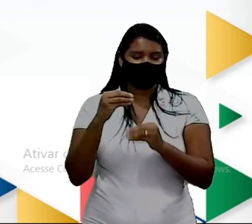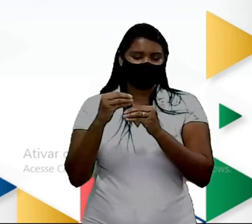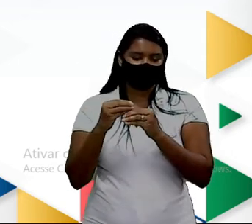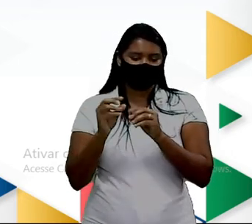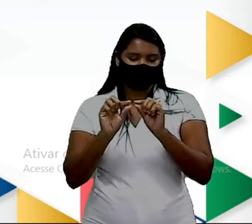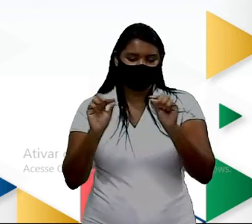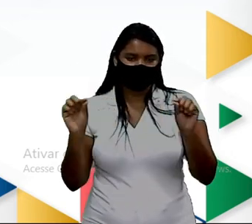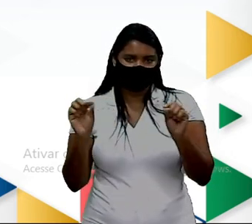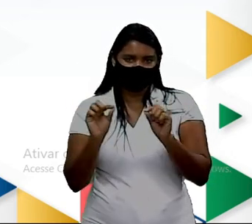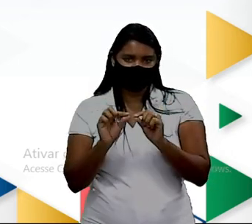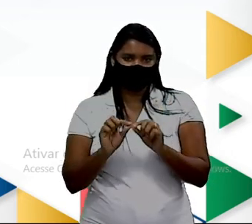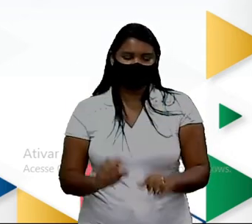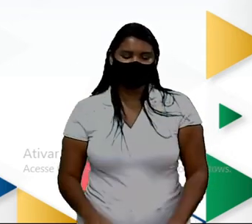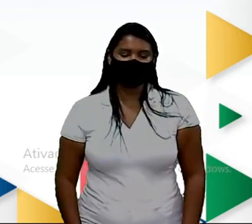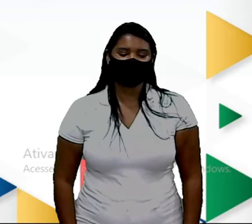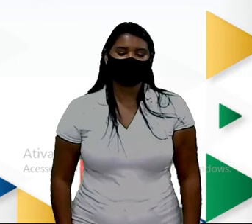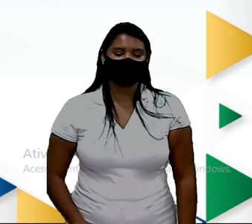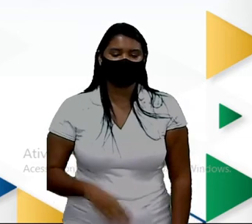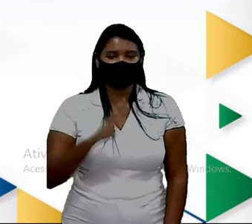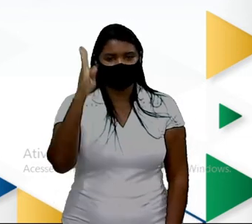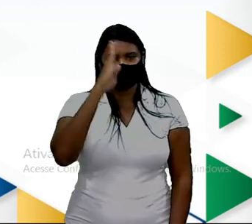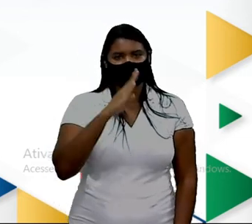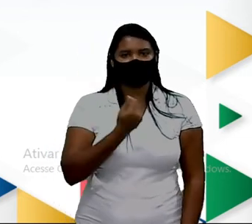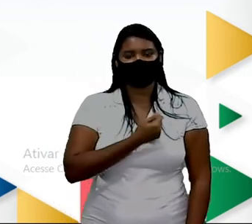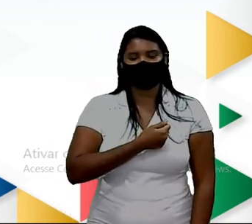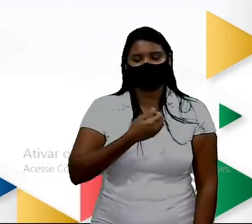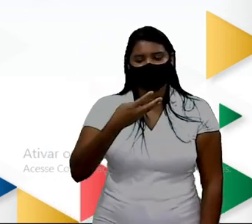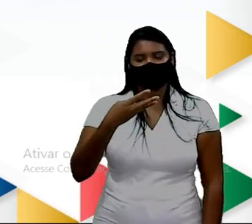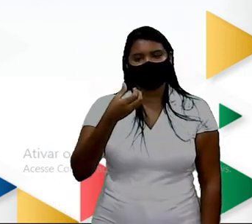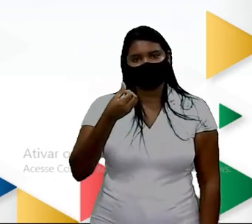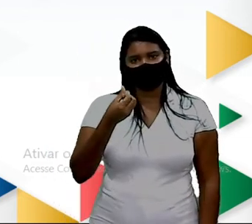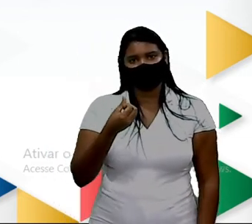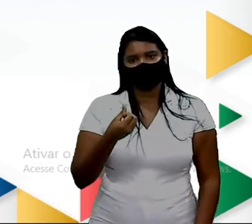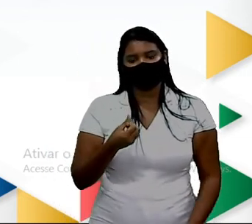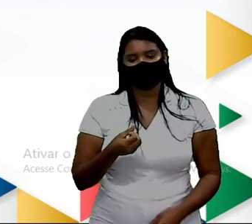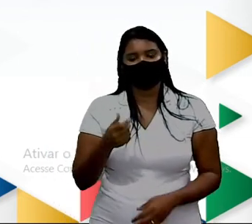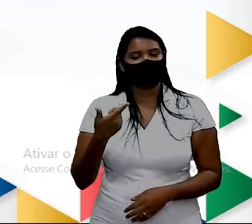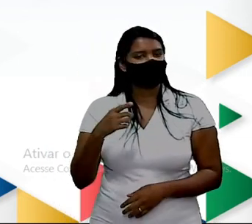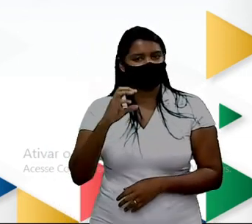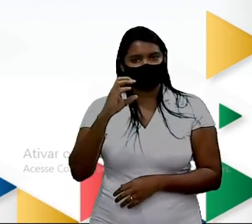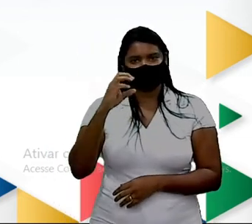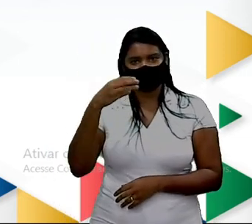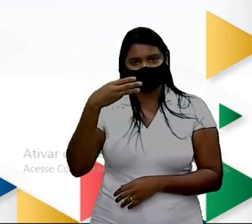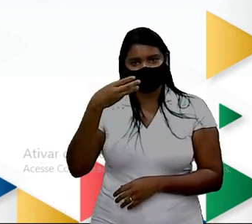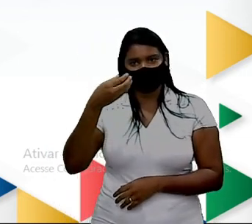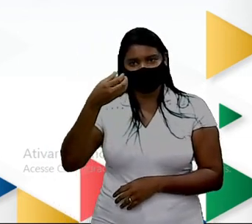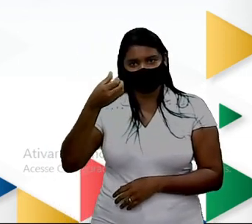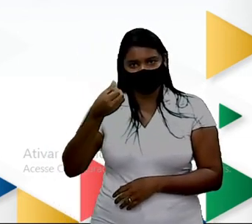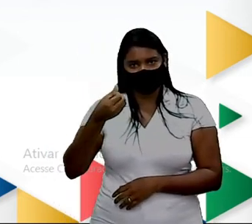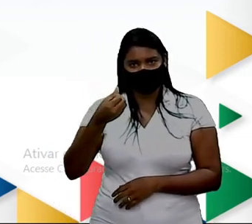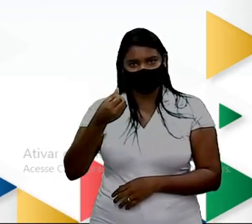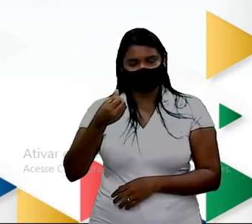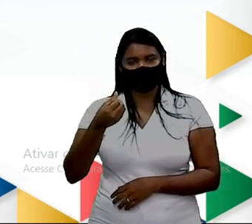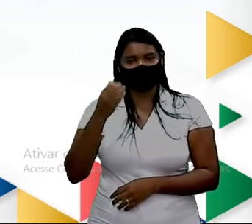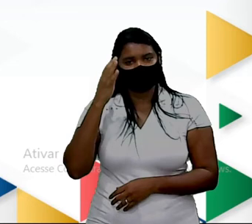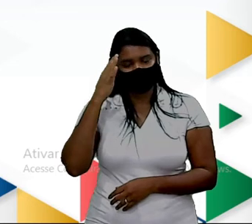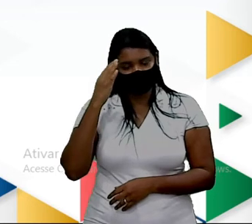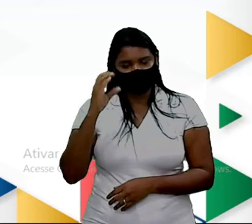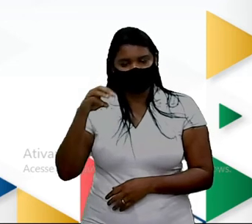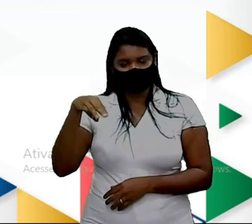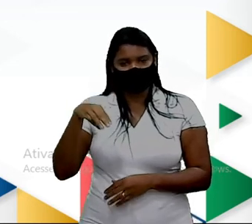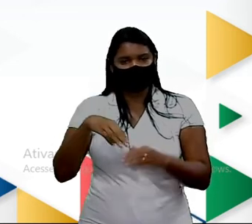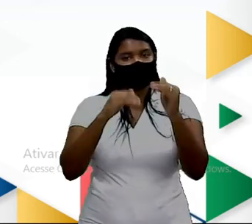Medidas, tá? Se liga aí. No Brasil, 36. Não é 36 centímetros, é um código, é um número